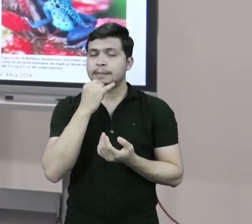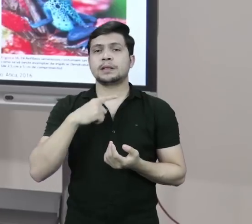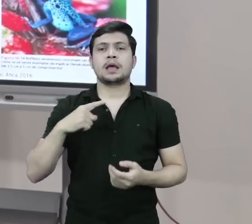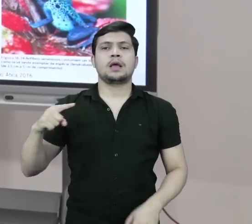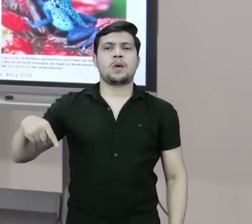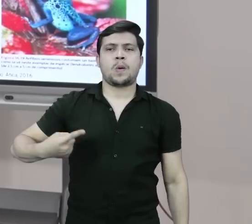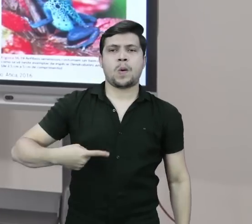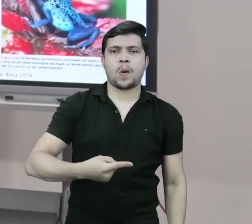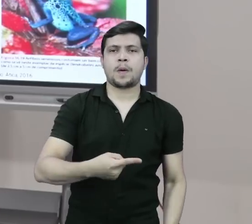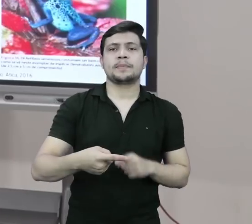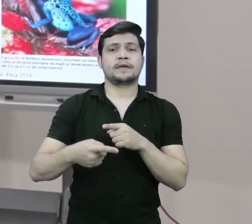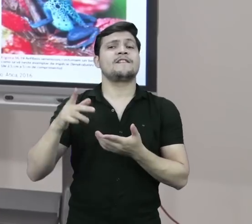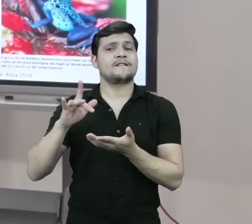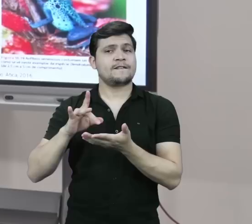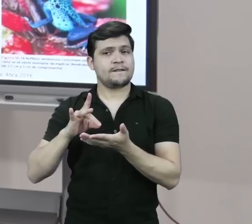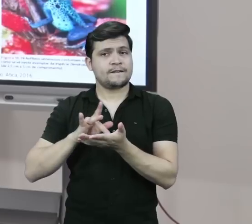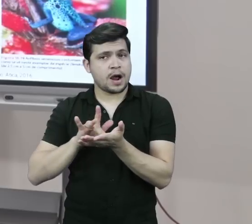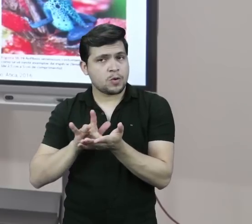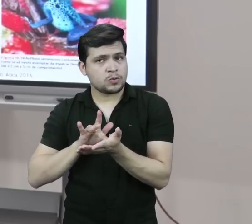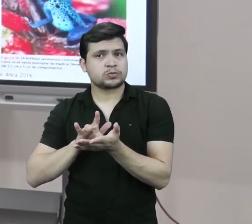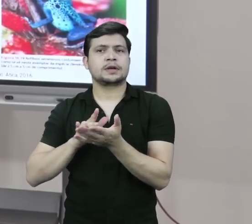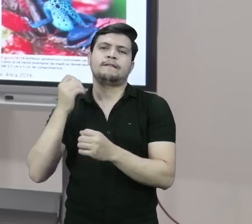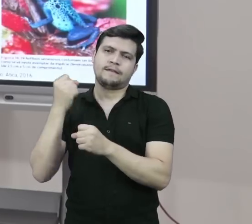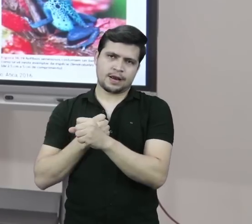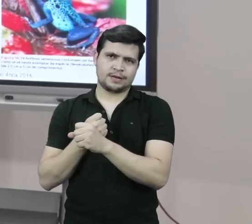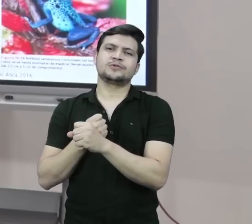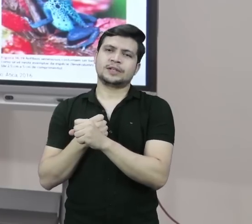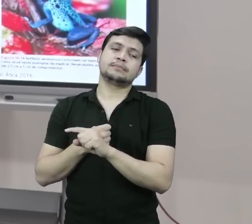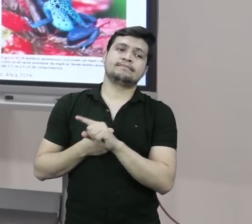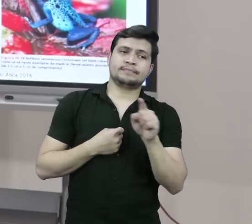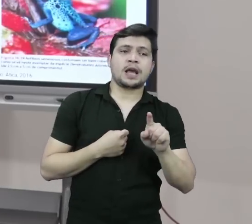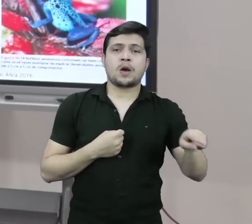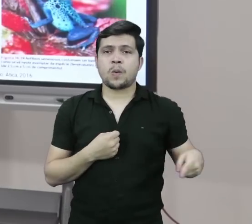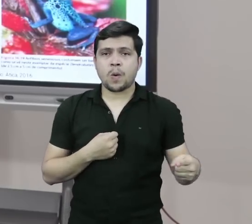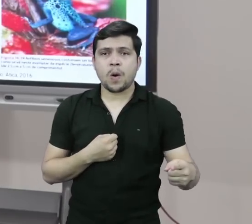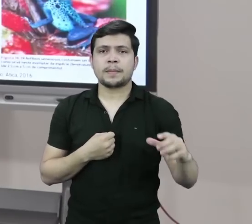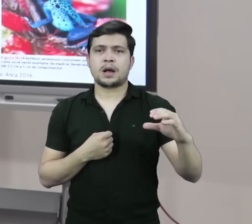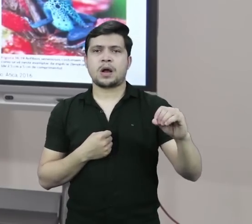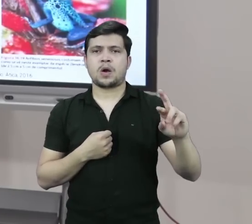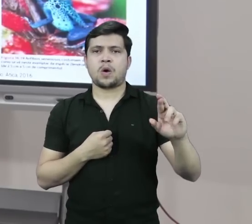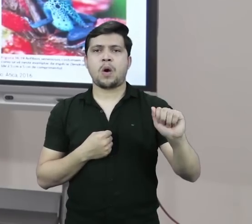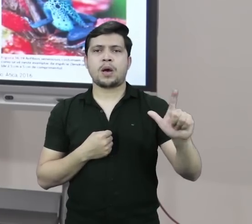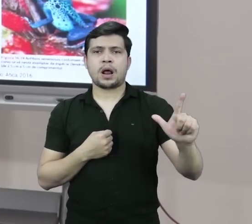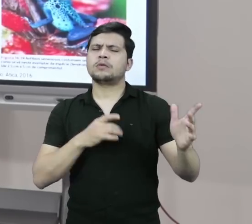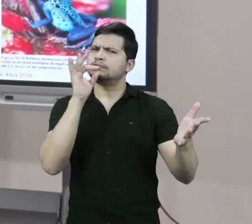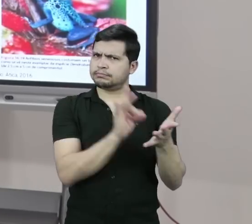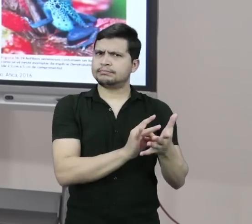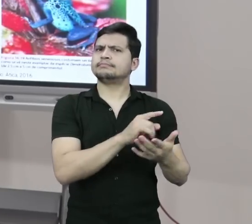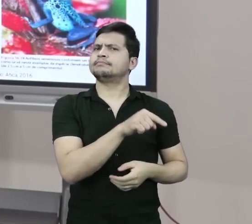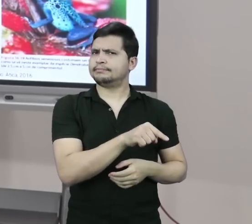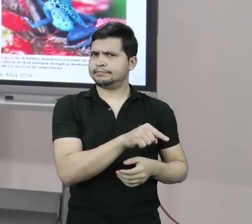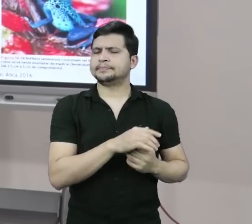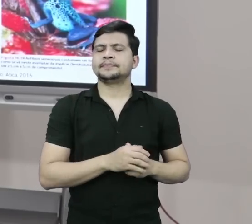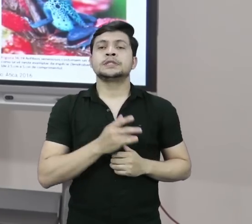coral, a cobra coral falsa e a cobra coral verdadeira. Qual que é a diferença entre as duas? A cobra coral verdadeira, ela vai ter a